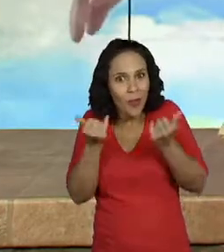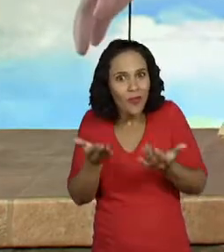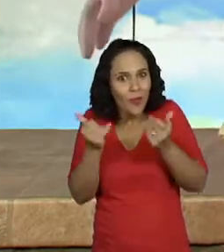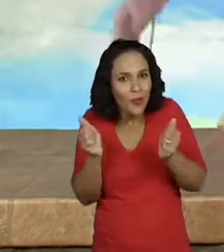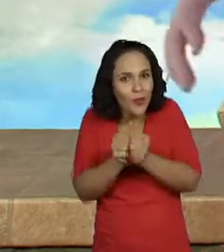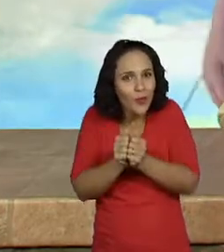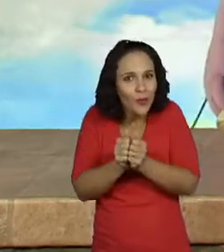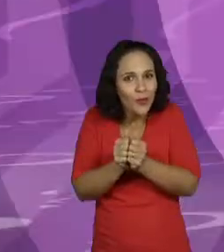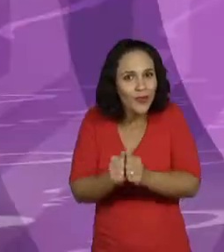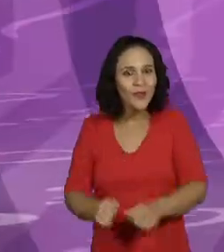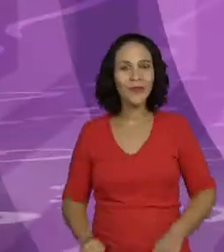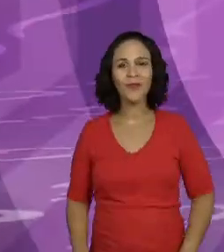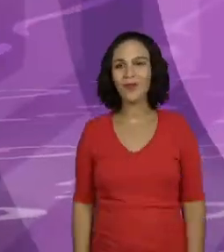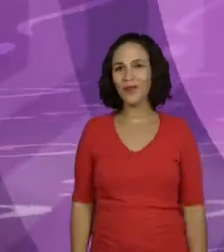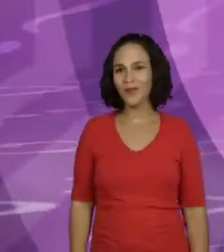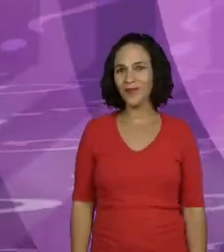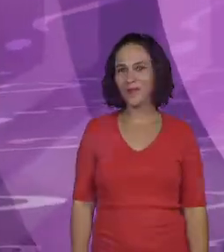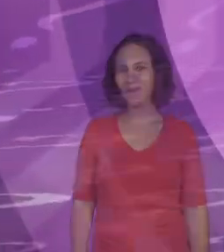pensar juntos.